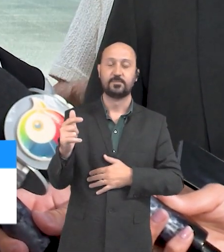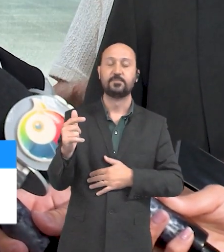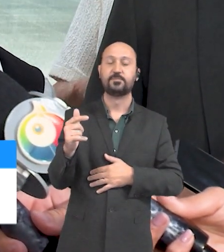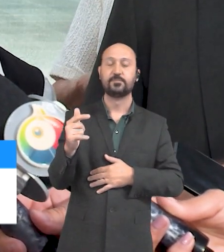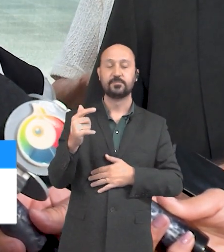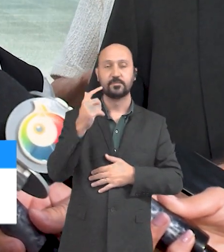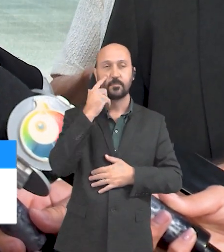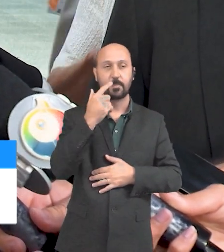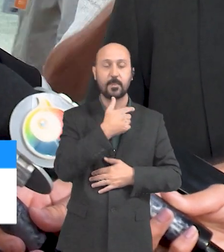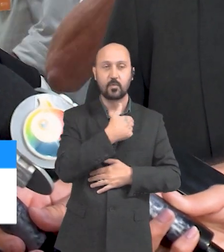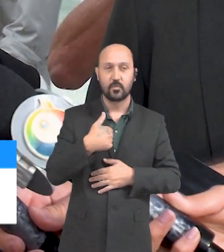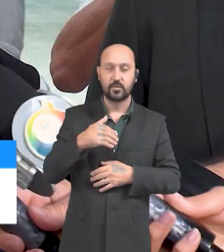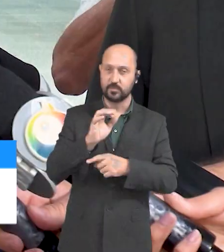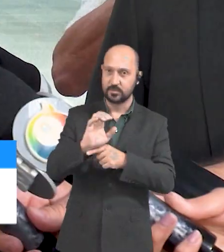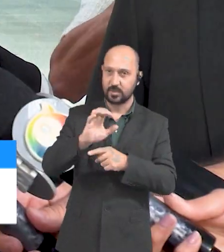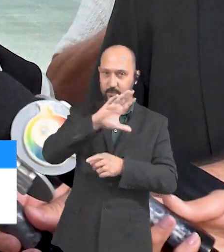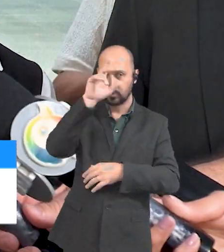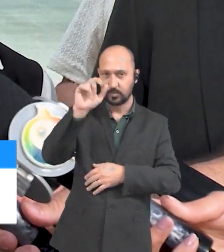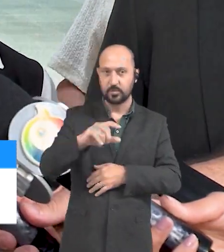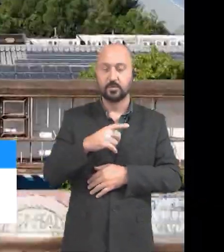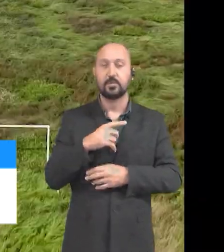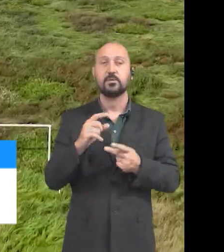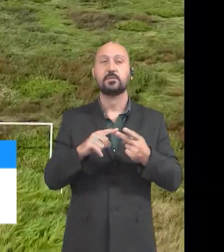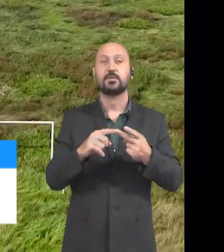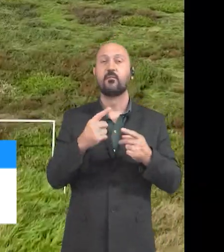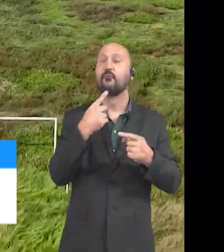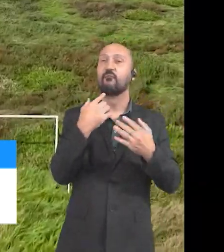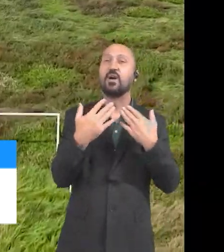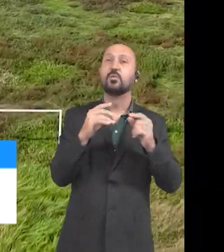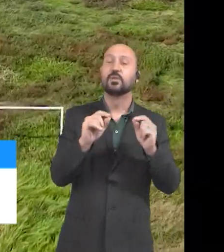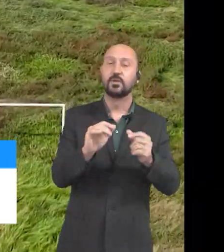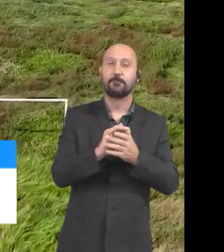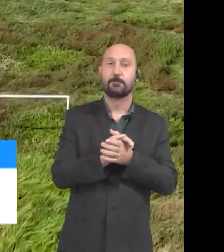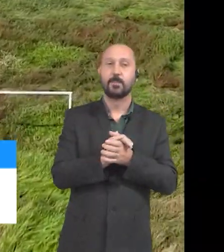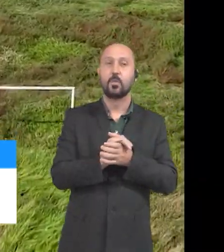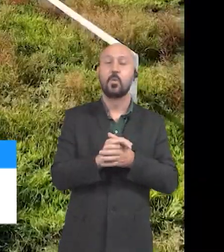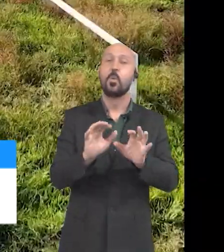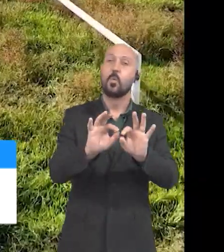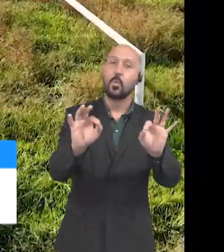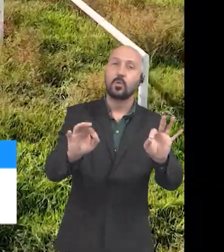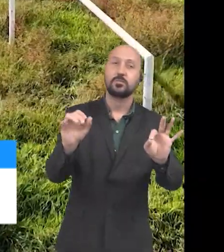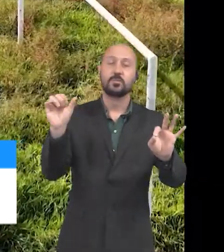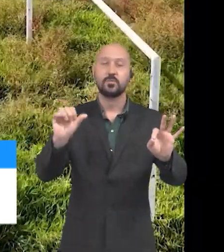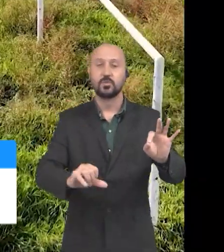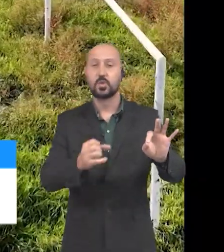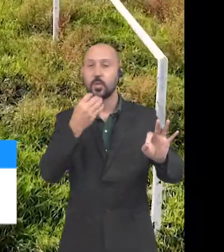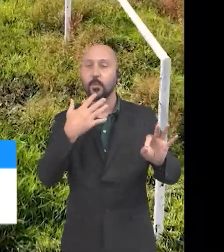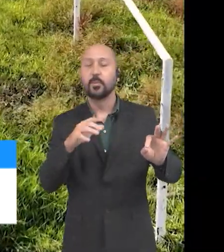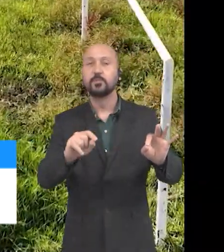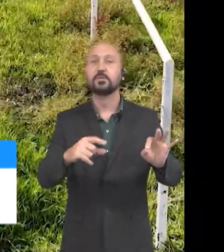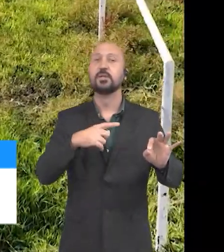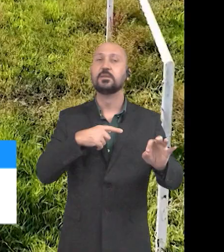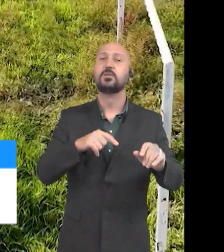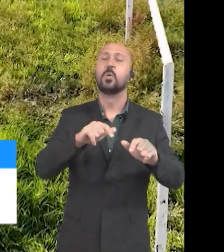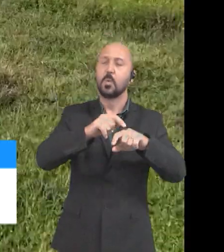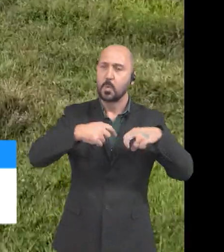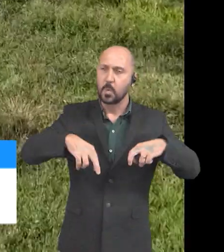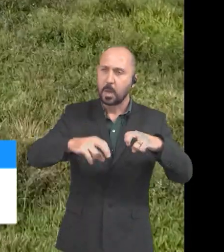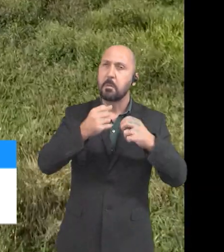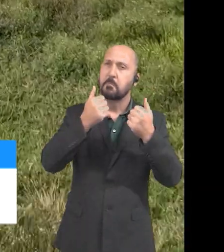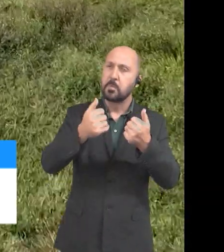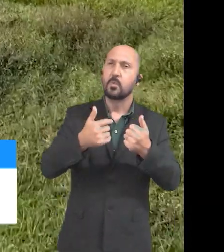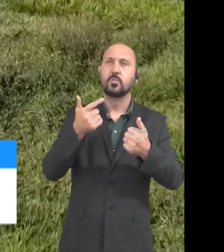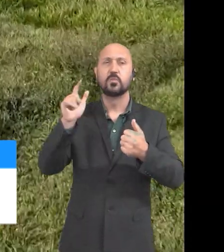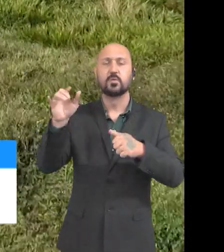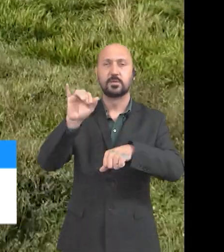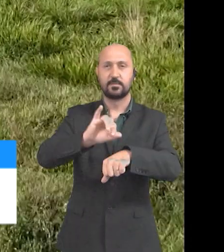da Universidade Federal para o governo do estado do Mato Grosso do Sul. Tem um ditado que diz o seguinte: o ótimo é inimigo do bom. O ótimo é ter uma arena